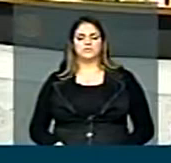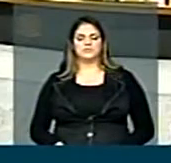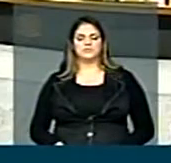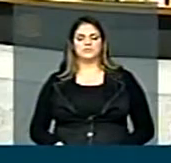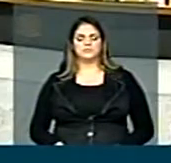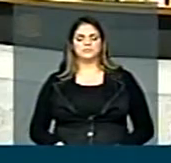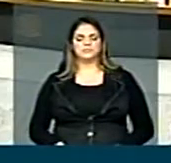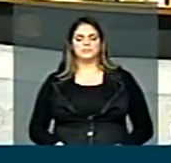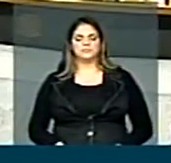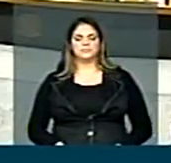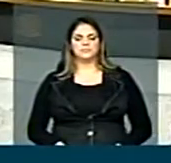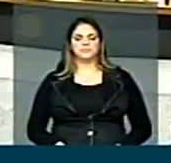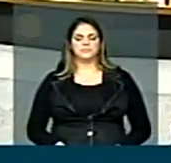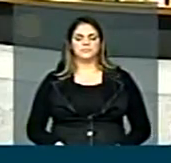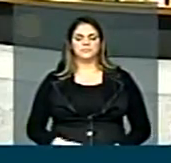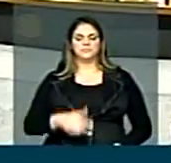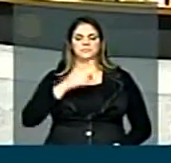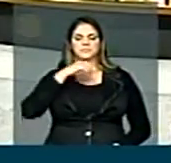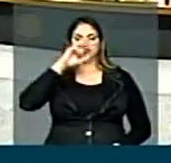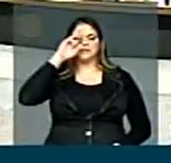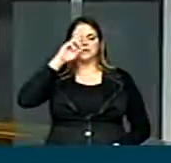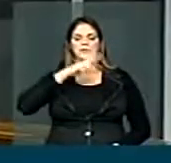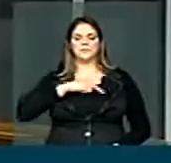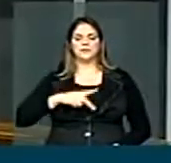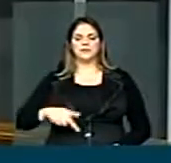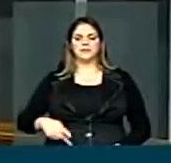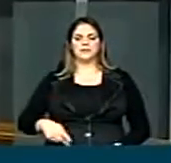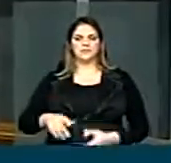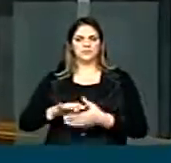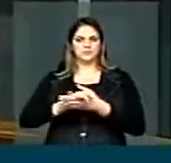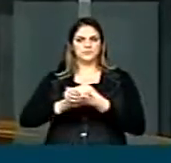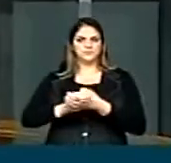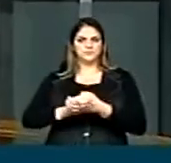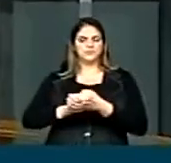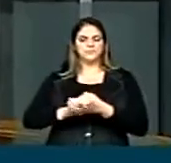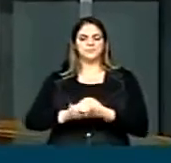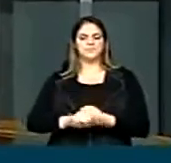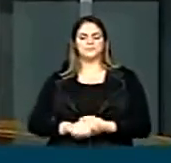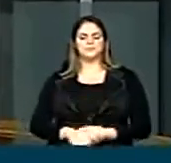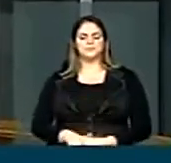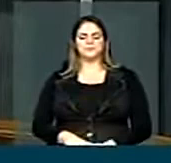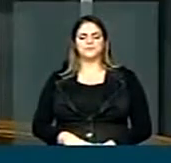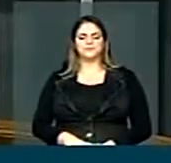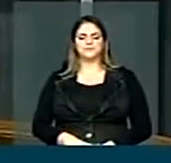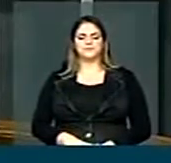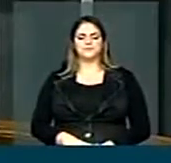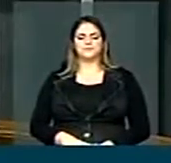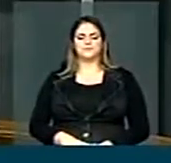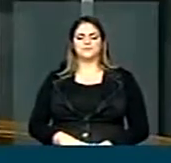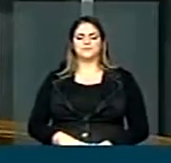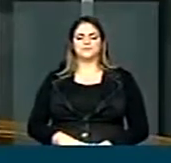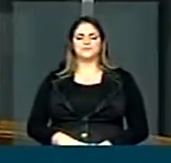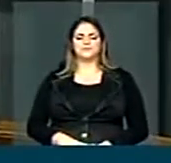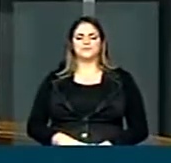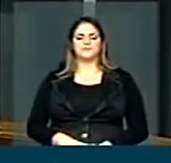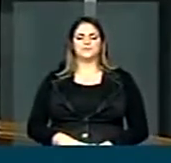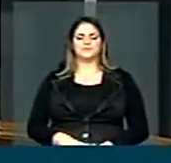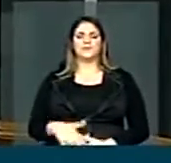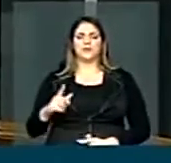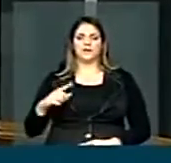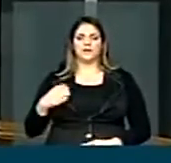Senhor presidente, senhoras e senhores deputados. Tempo de 5 minutos com o de liderança, tá? Tá bom. Que tem um Correio